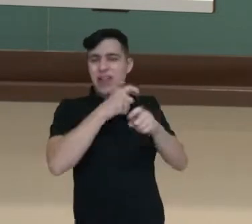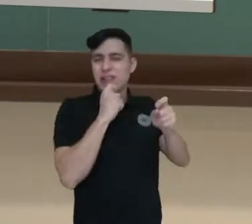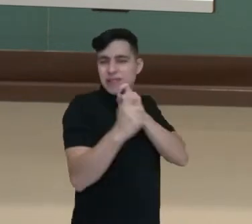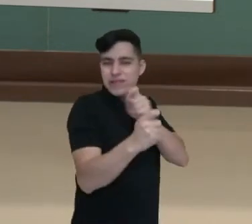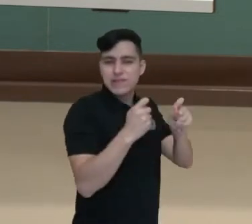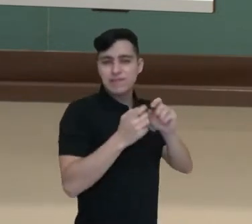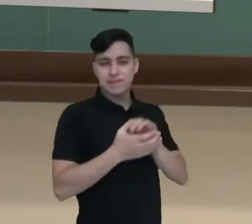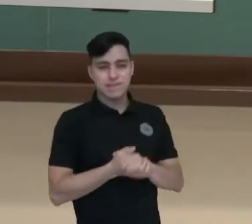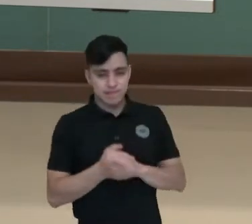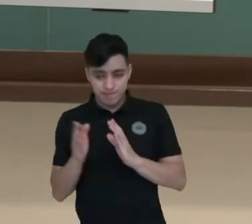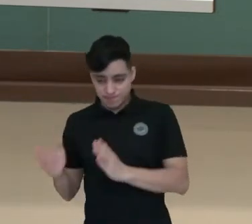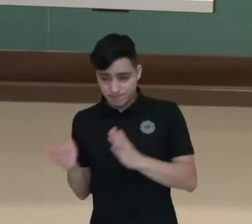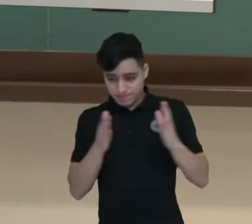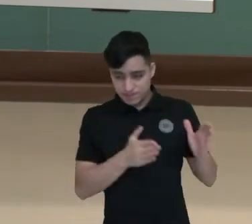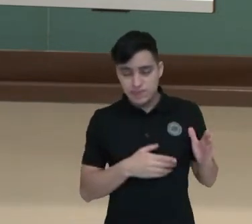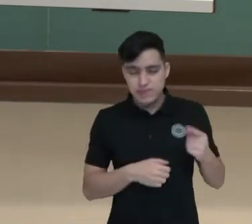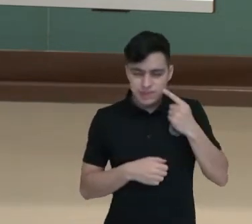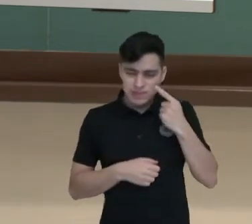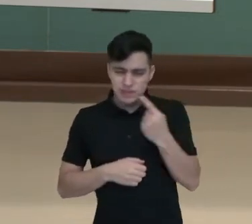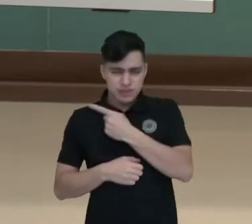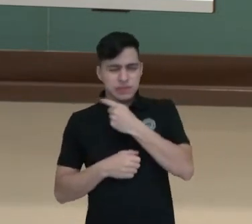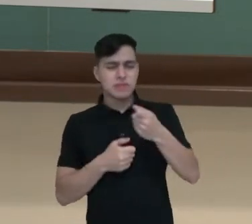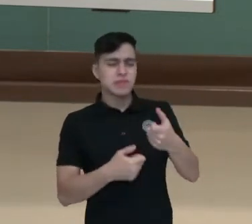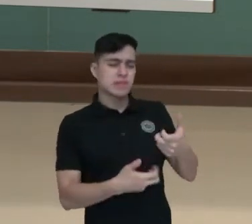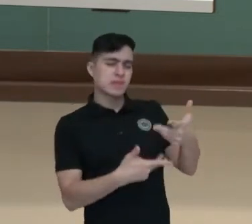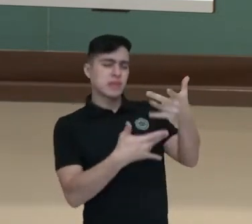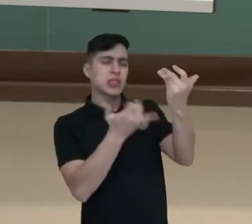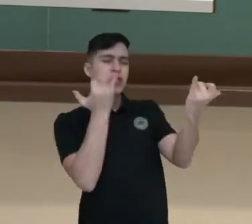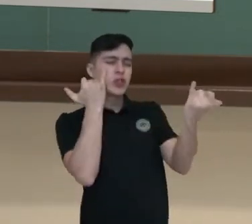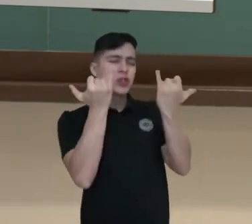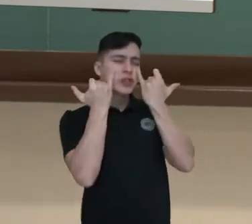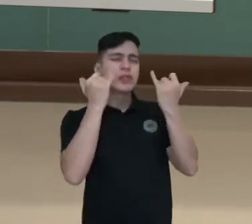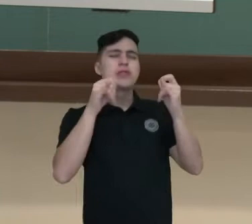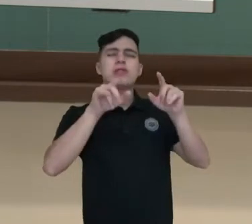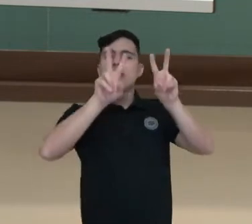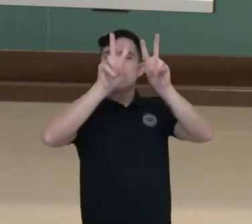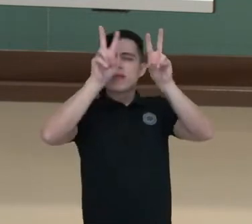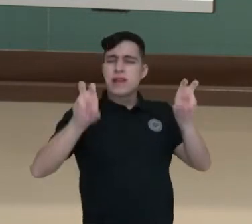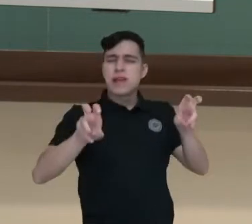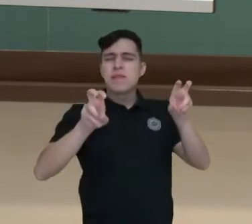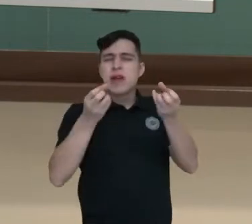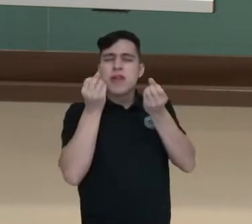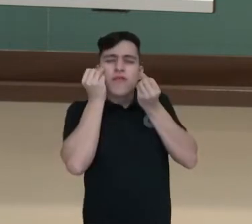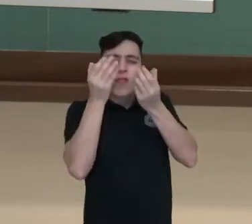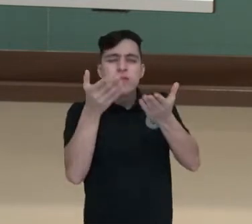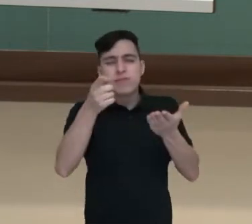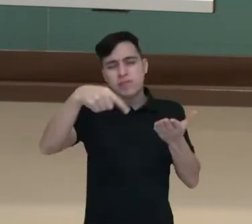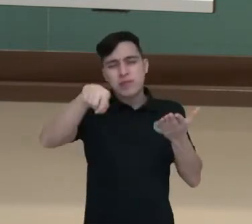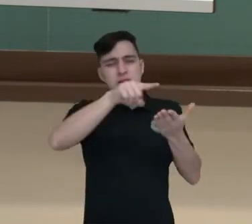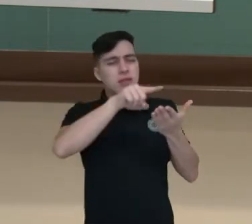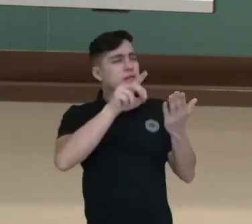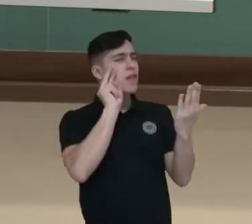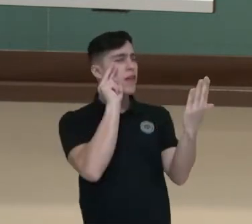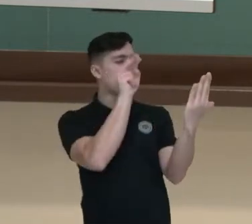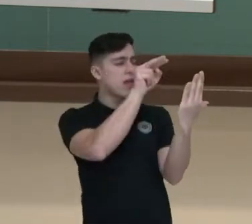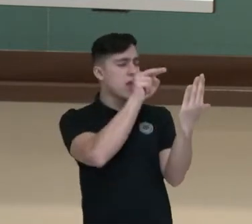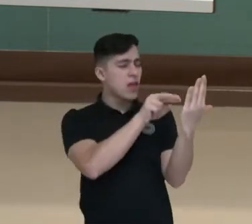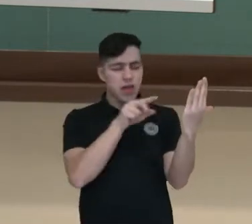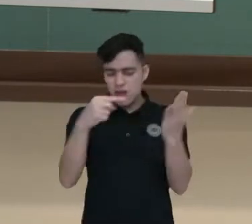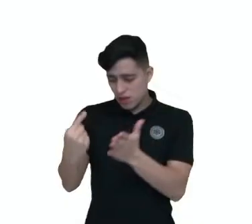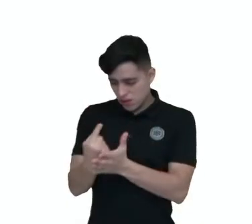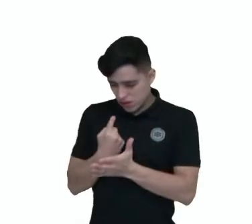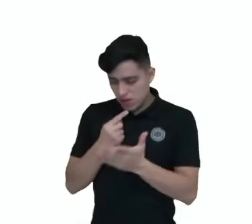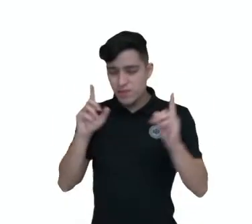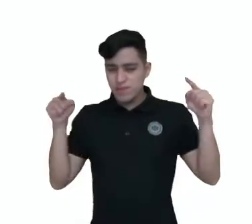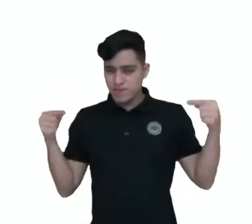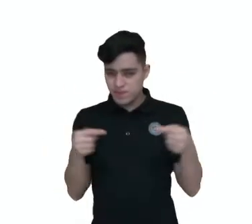Agora, pessoal, com base nas informações que ali estavam contidas, vamos responder às perguntas. Letra A. Cite duas